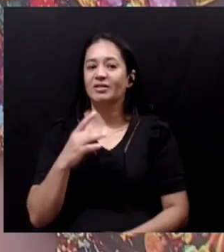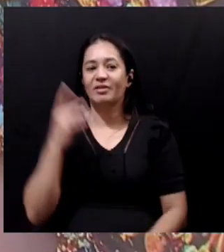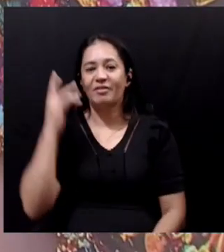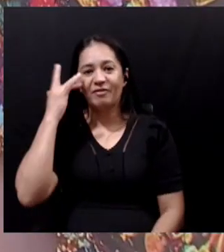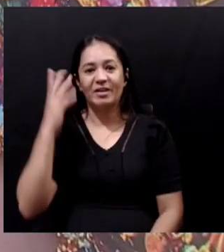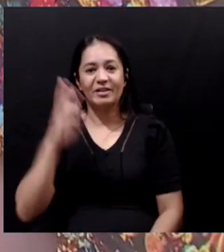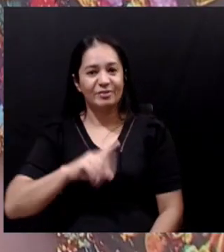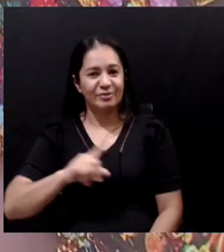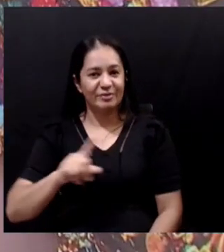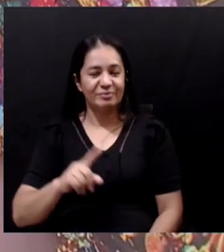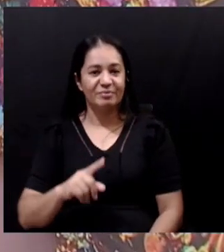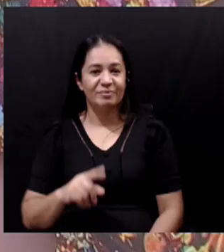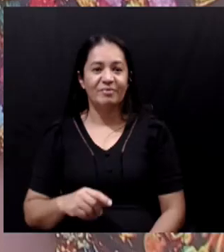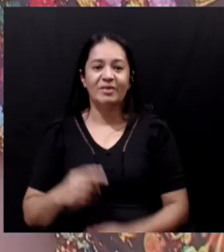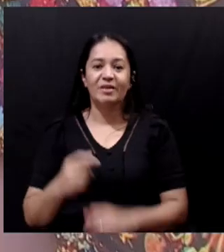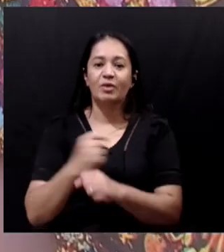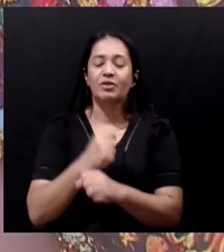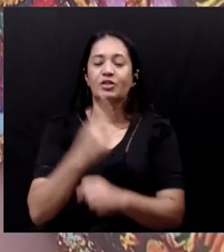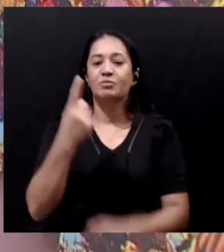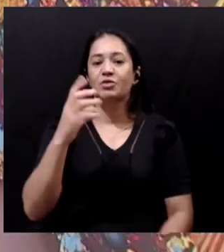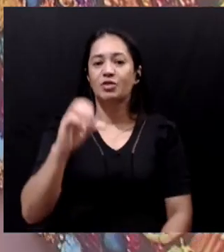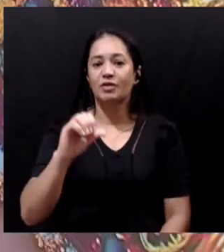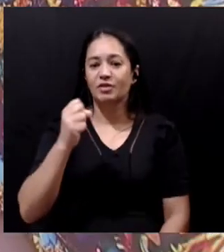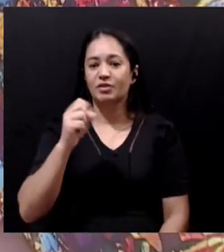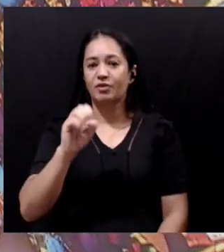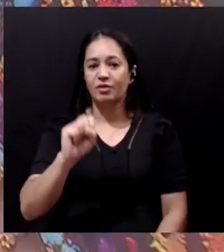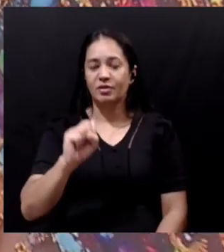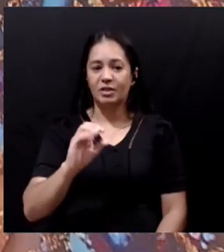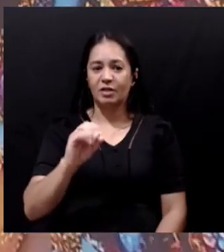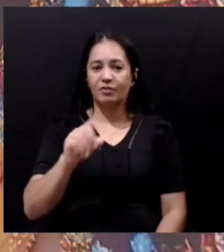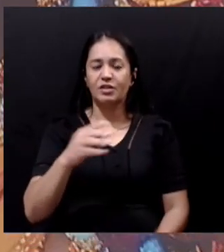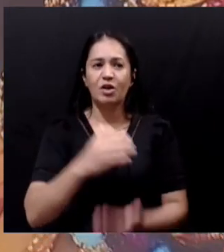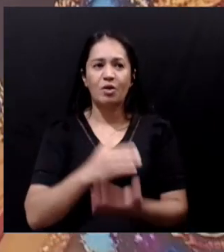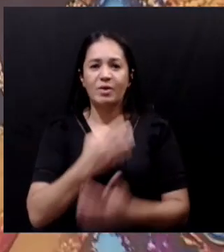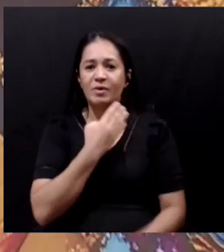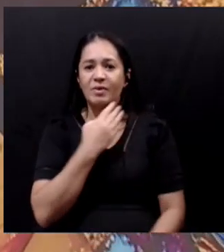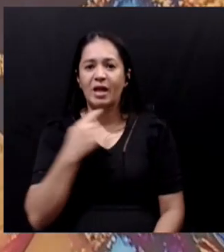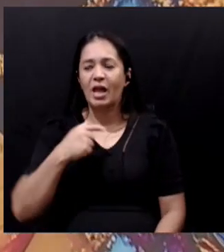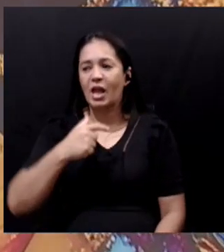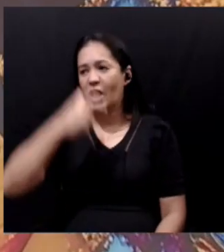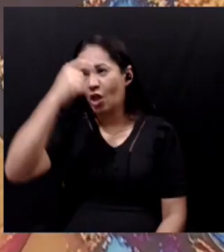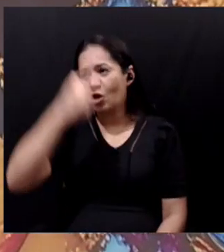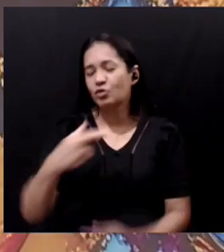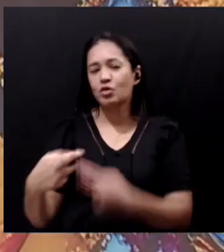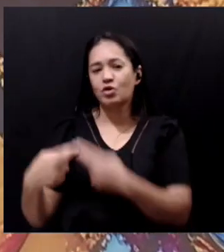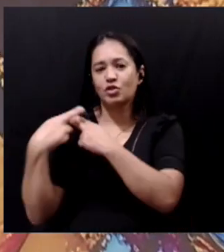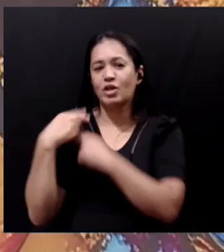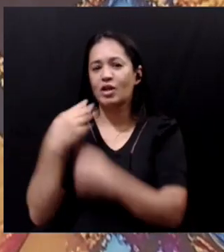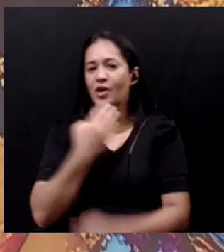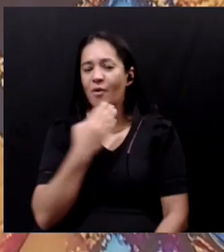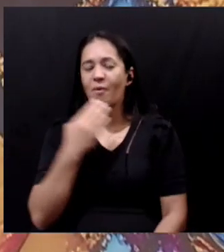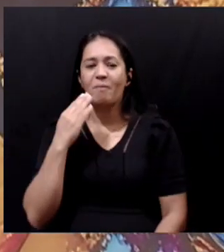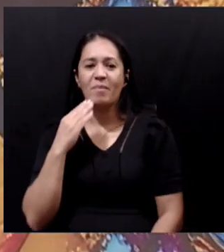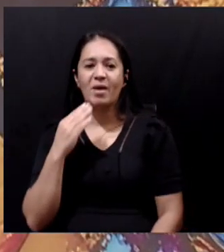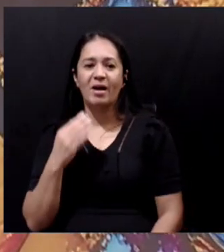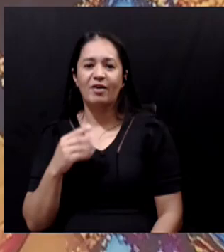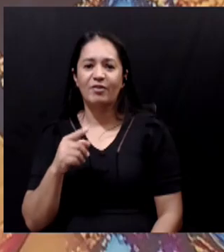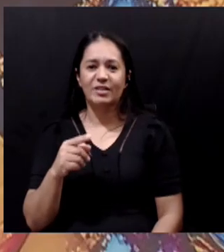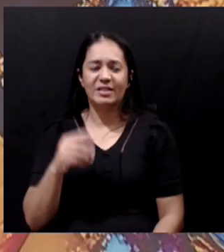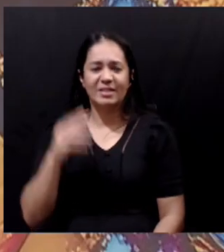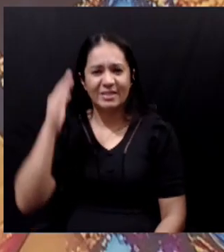de 1980, quando o senhor abriu o bar, eu sou um dono de um bar, sou um dono do boteco. O senhor tem noção que